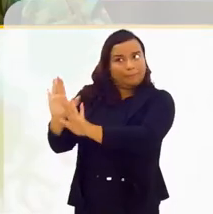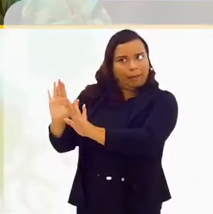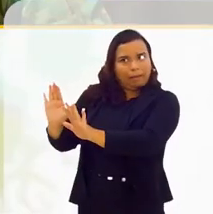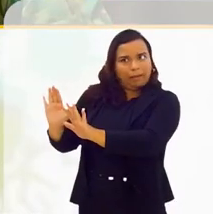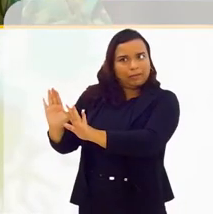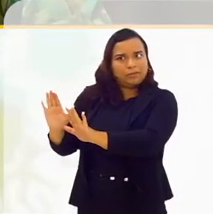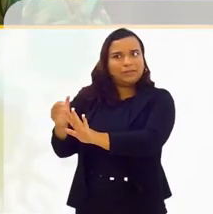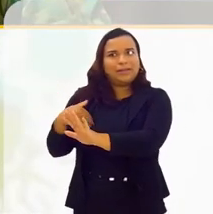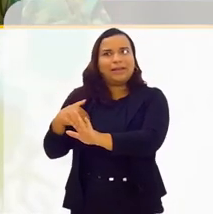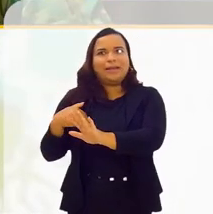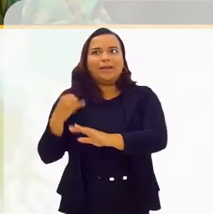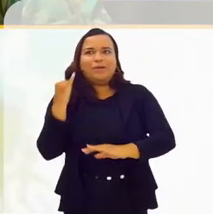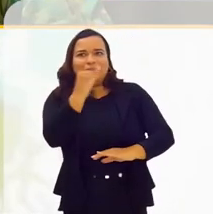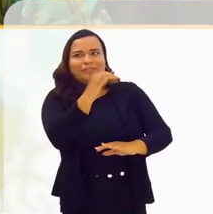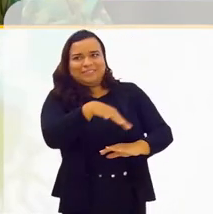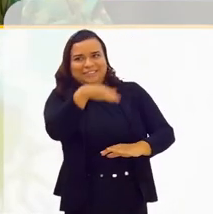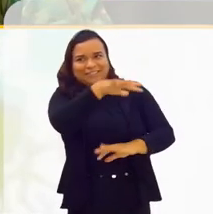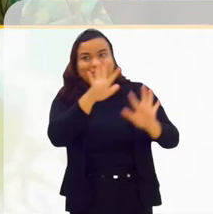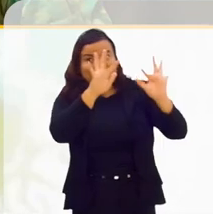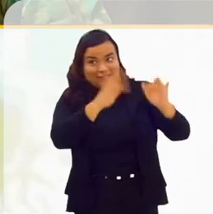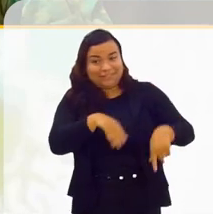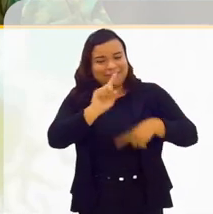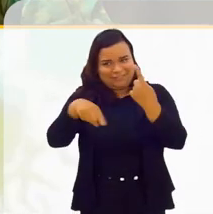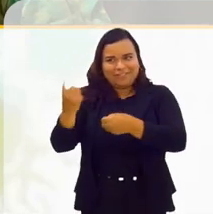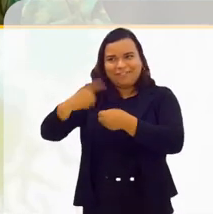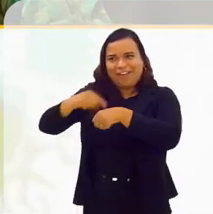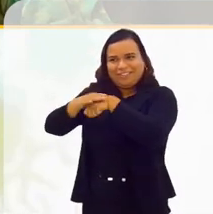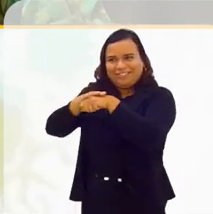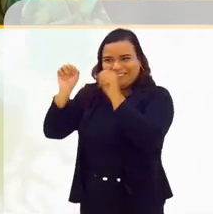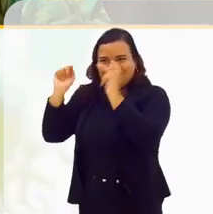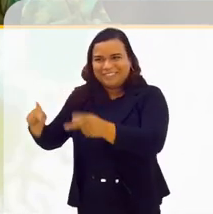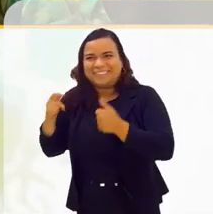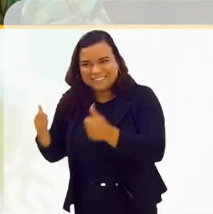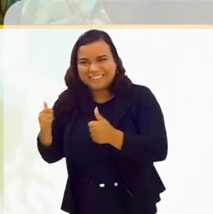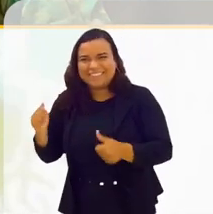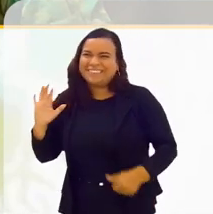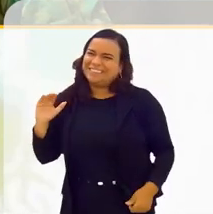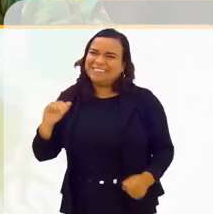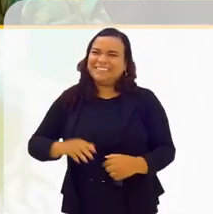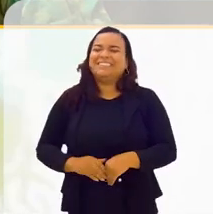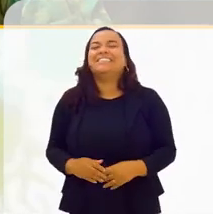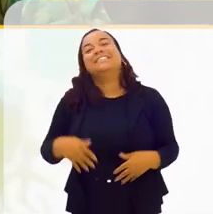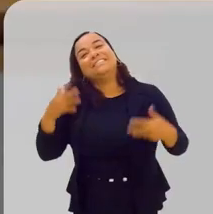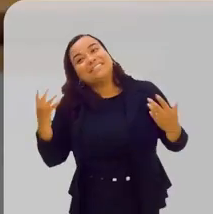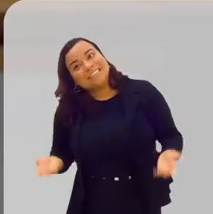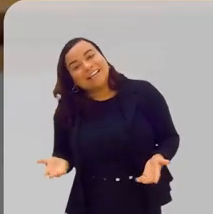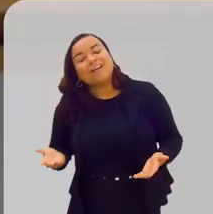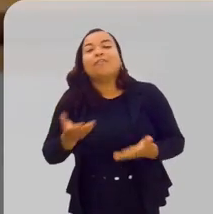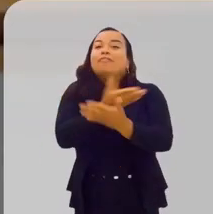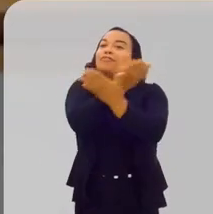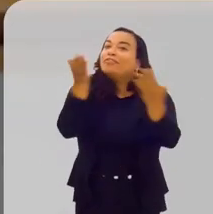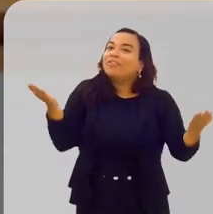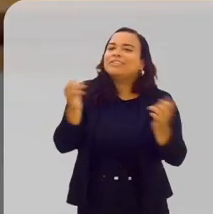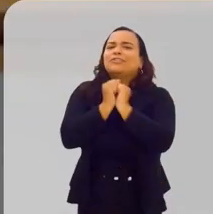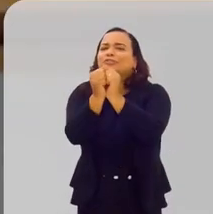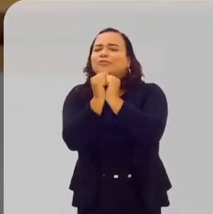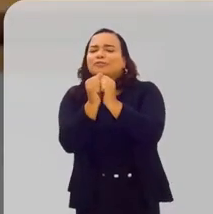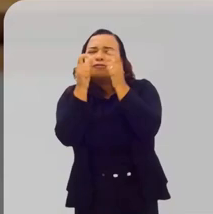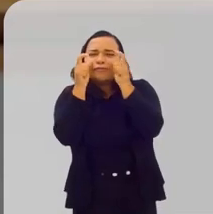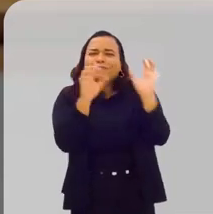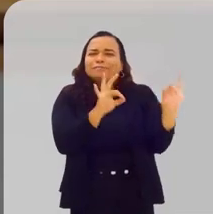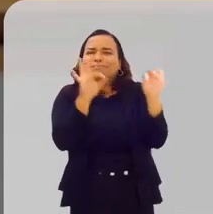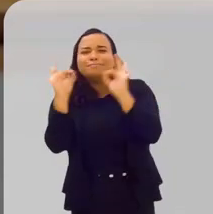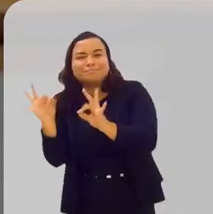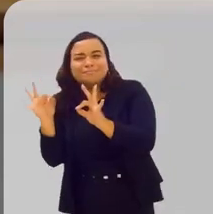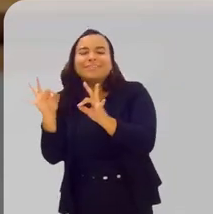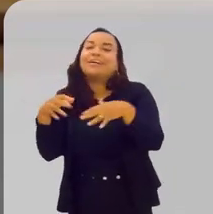me espera aí que eu vou conversar com a galera de casa e já volto para a gente conversar tá bom e para você que ficou